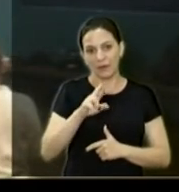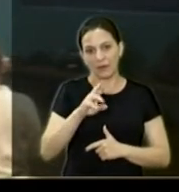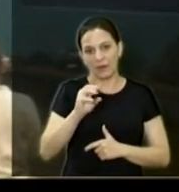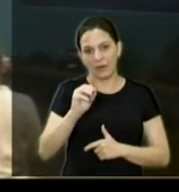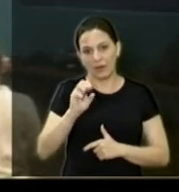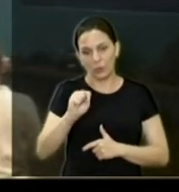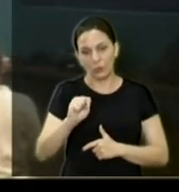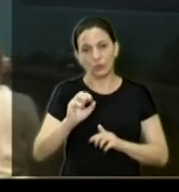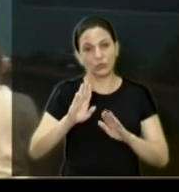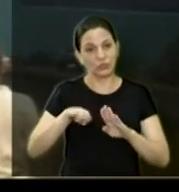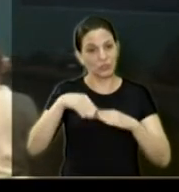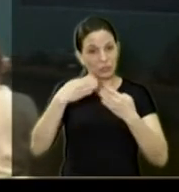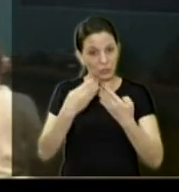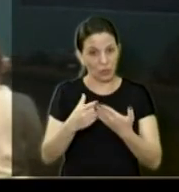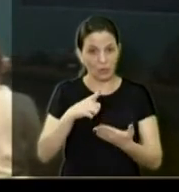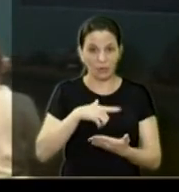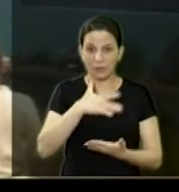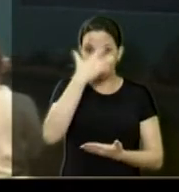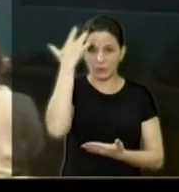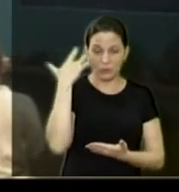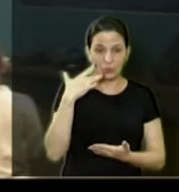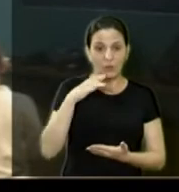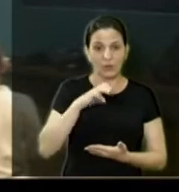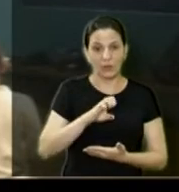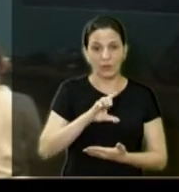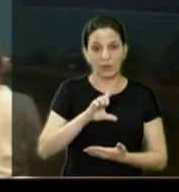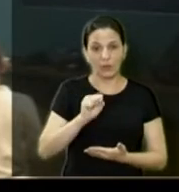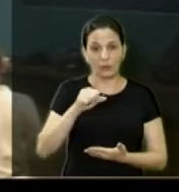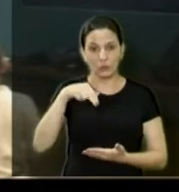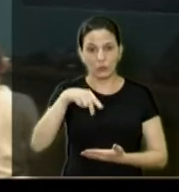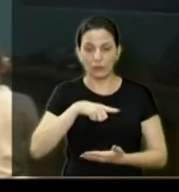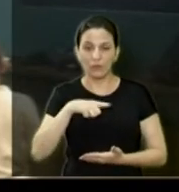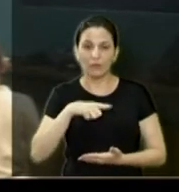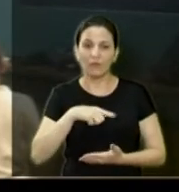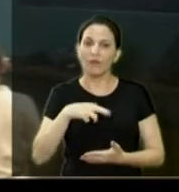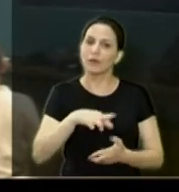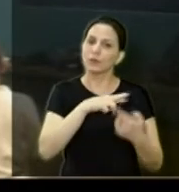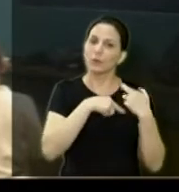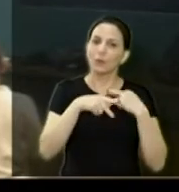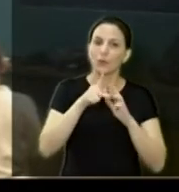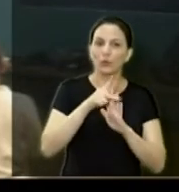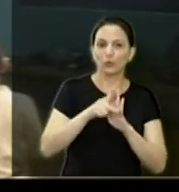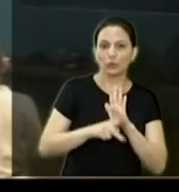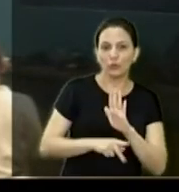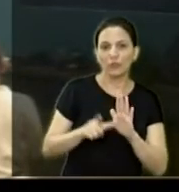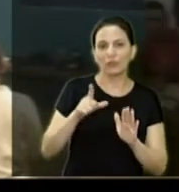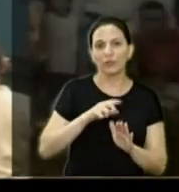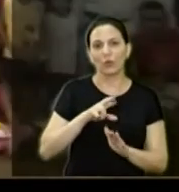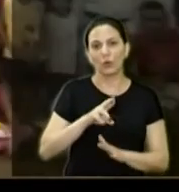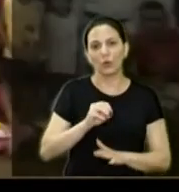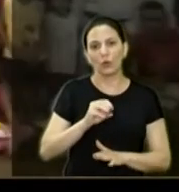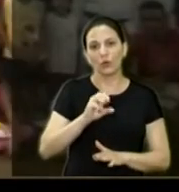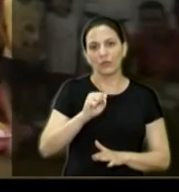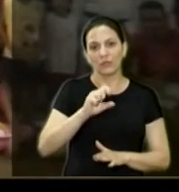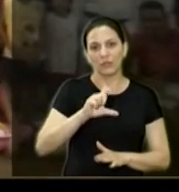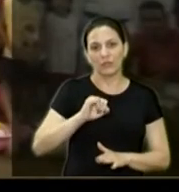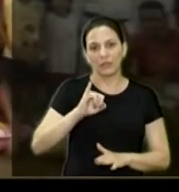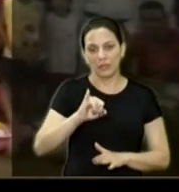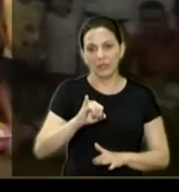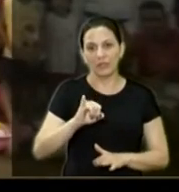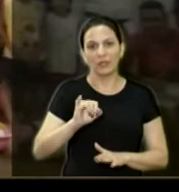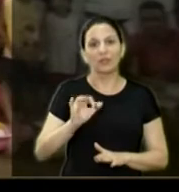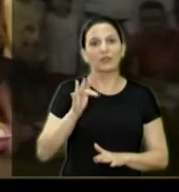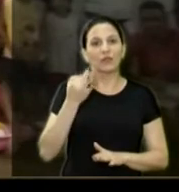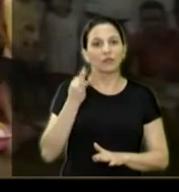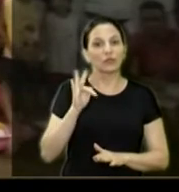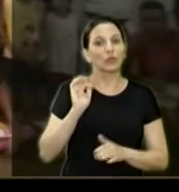Bueno Filho. Também estavam presentes o professor Elcio Manuel, responsável pelo projeto, e a Roseli, coordenadora das escolinhas da